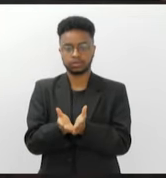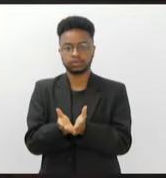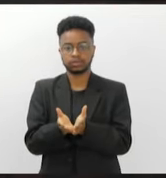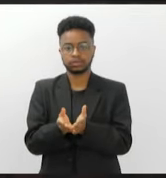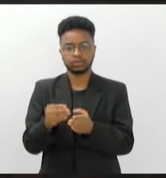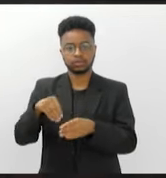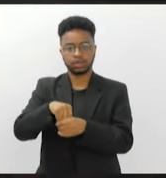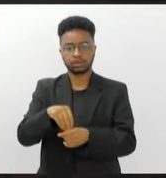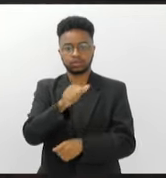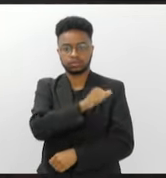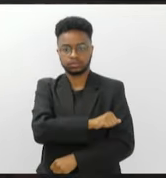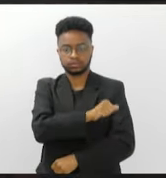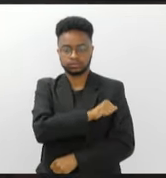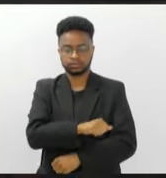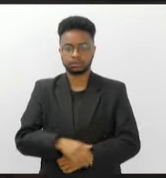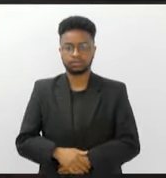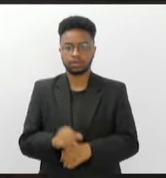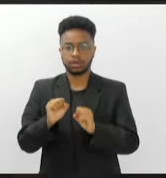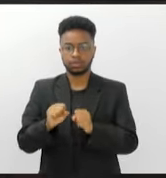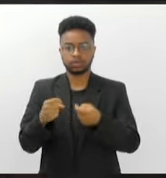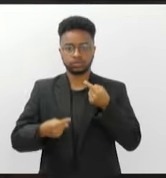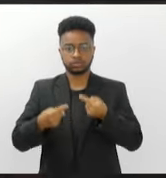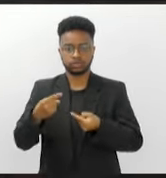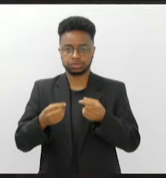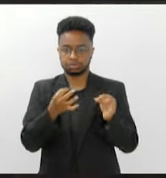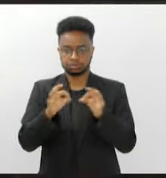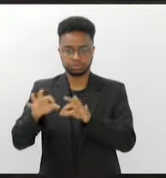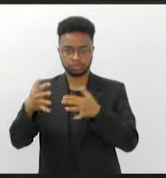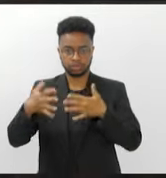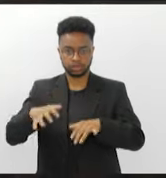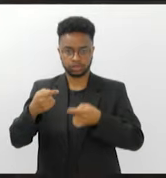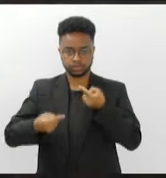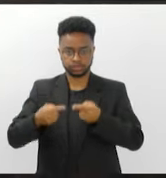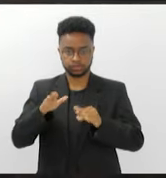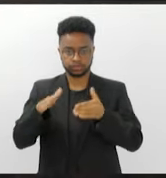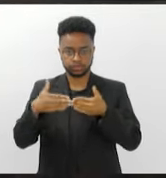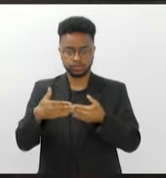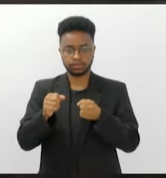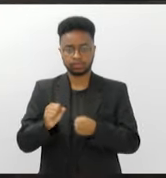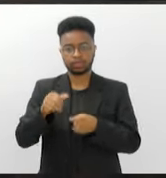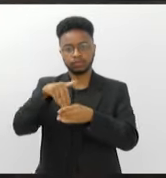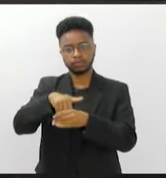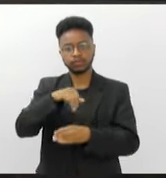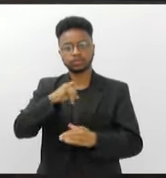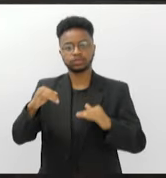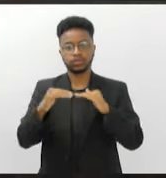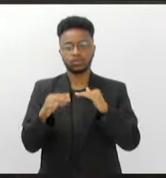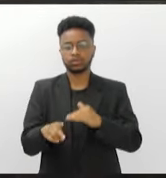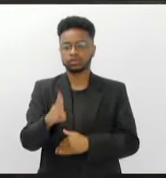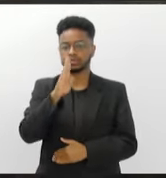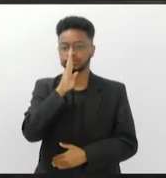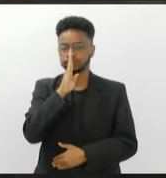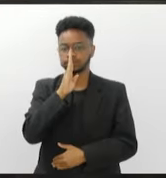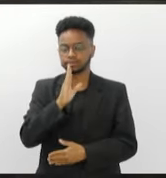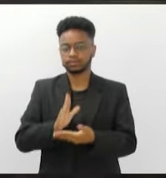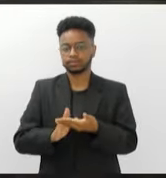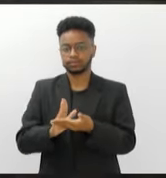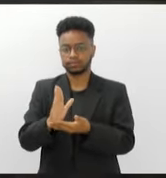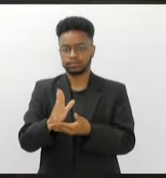âmbito do Estado. Em discussão, não havendo quem queira discutir, encerrada a discussão. Em votação, os senhores que aprovam, permaneçam como